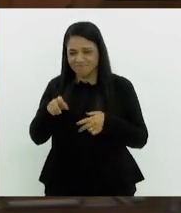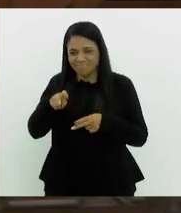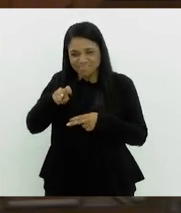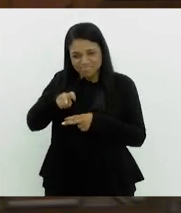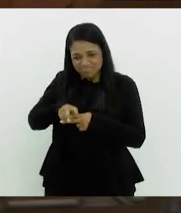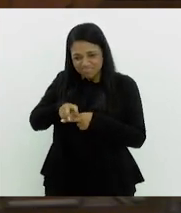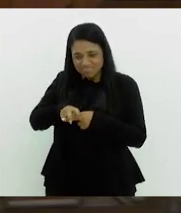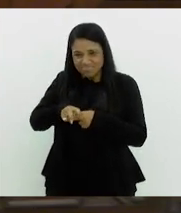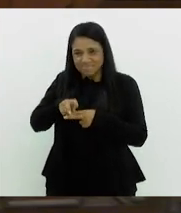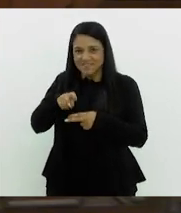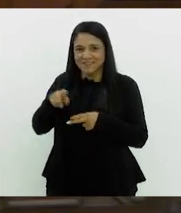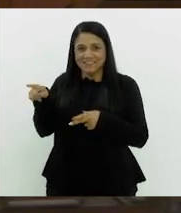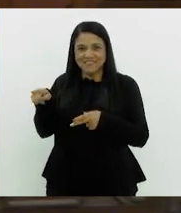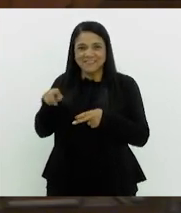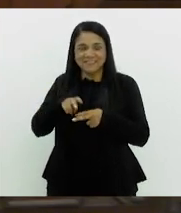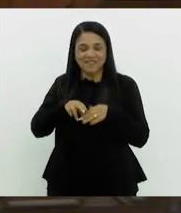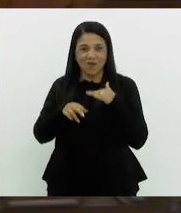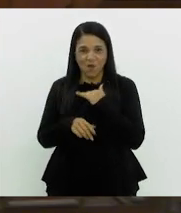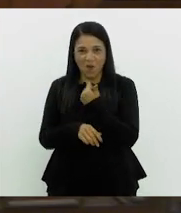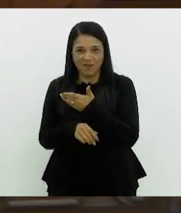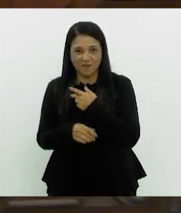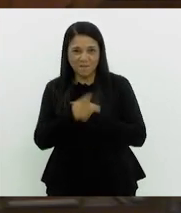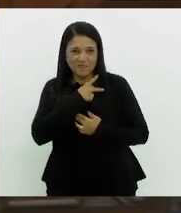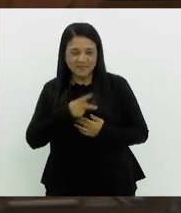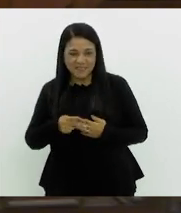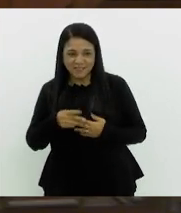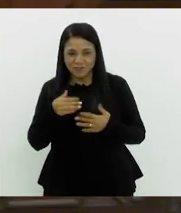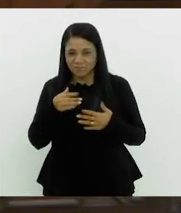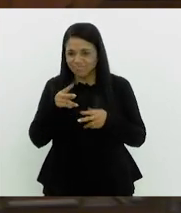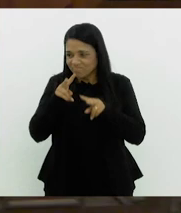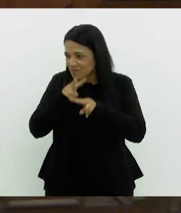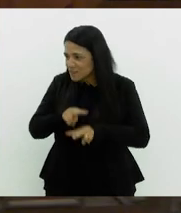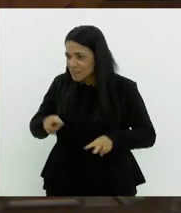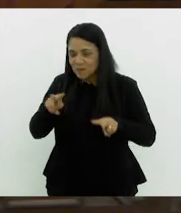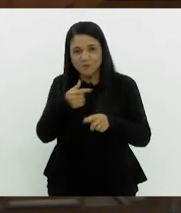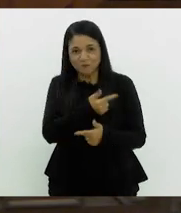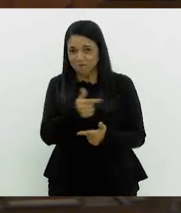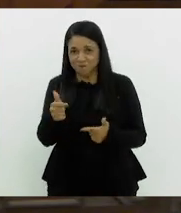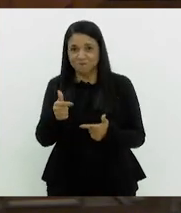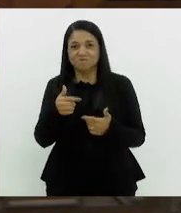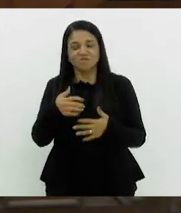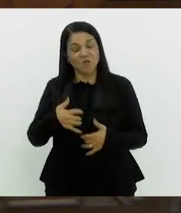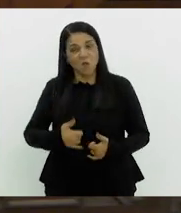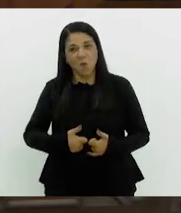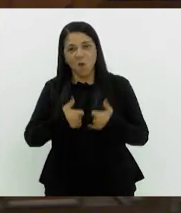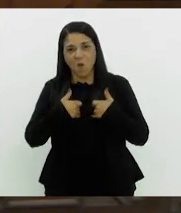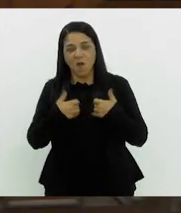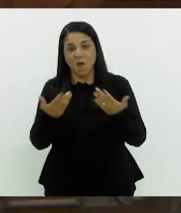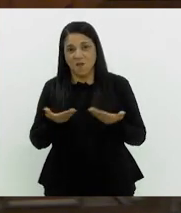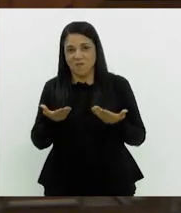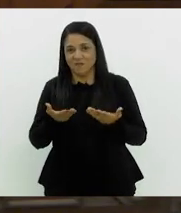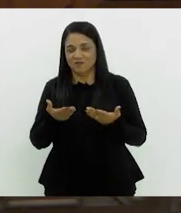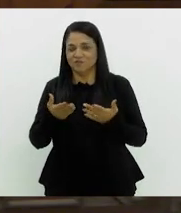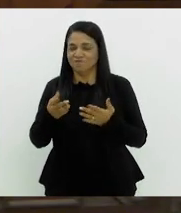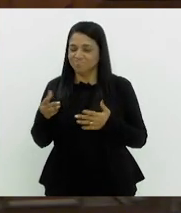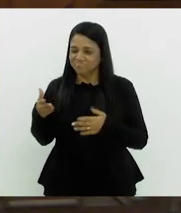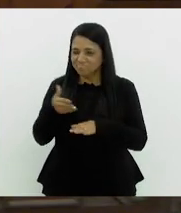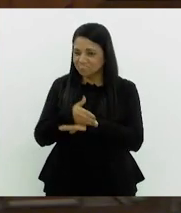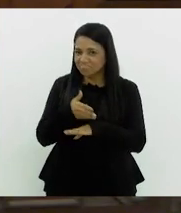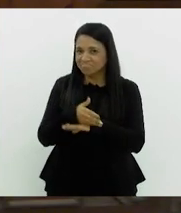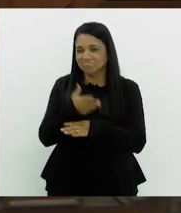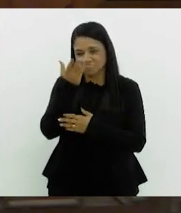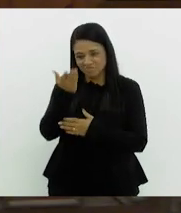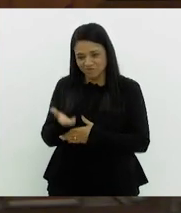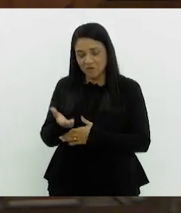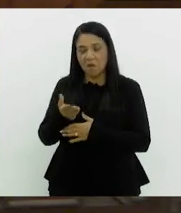presidente. Dizer, doutor Renan, que é uma honra muito grande ter o senhor aqui presente, ter a Procuradoria-Geral do Estado aqui